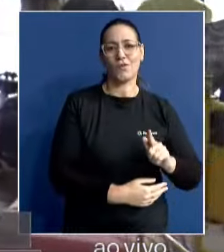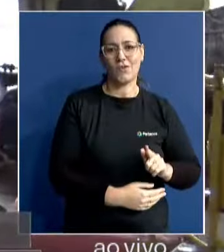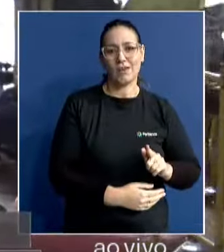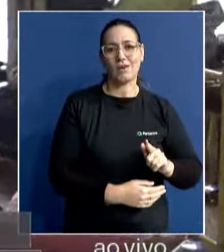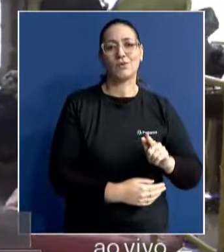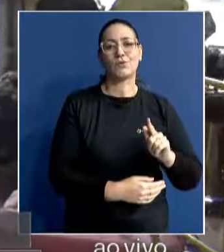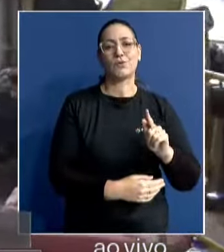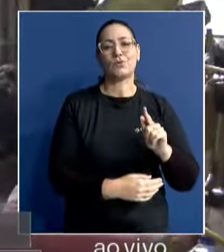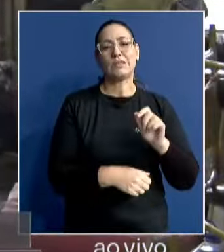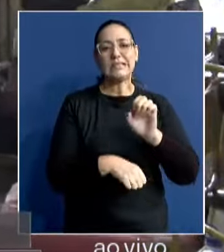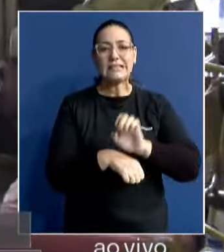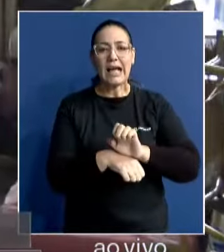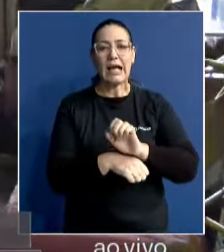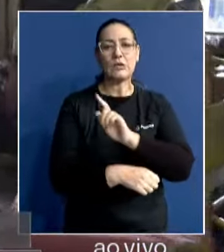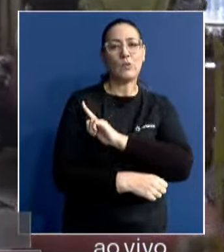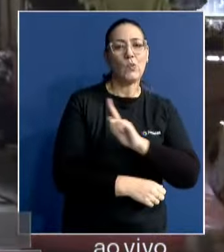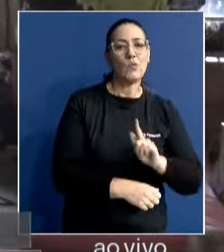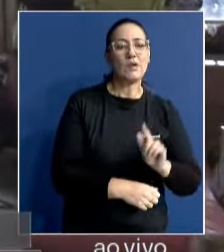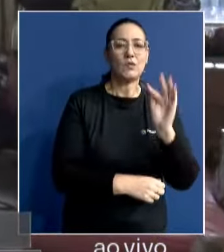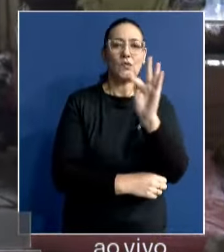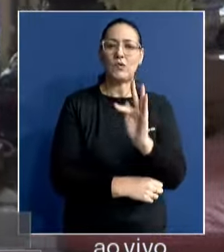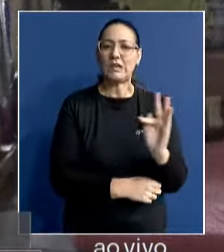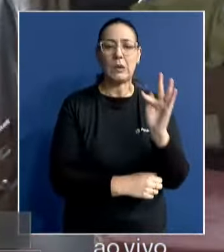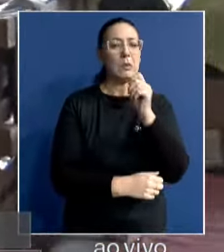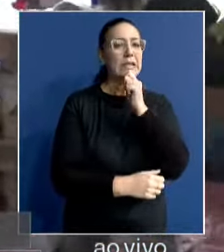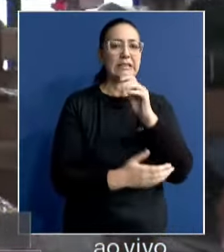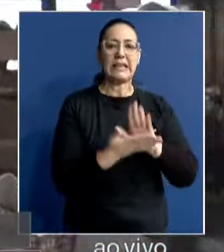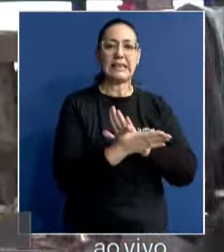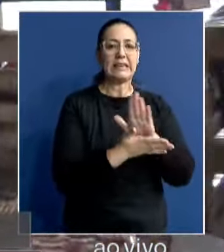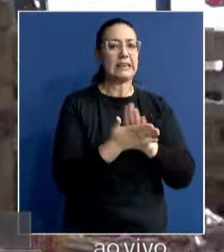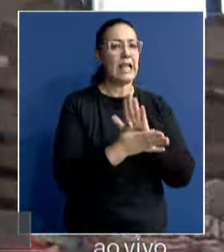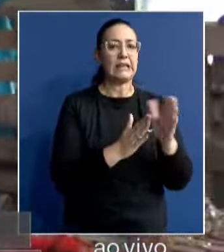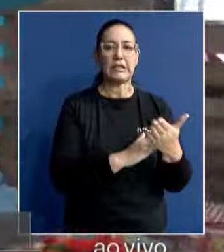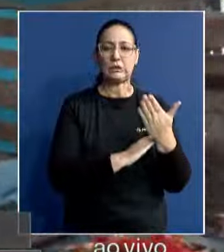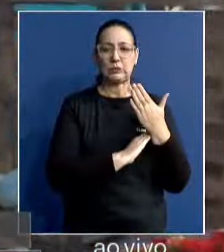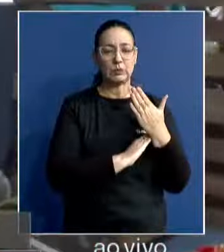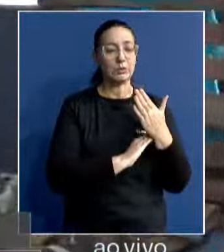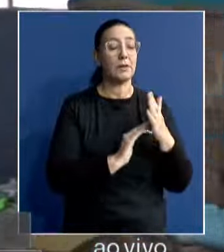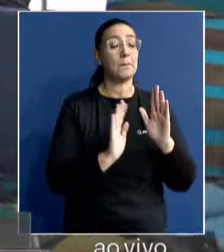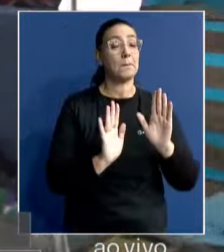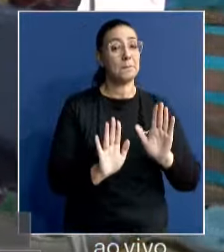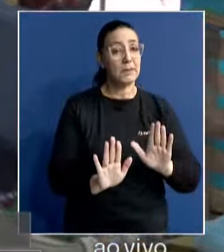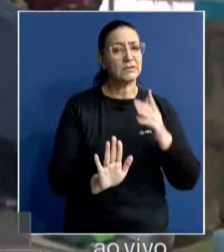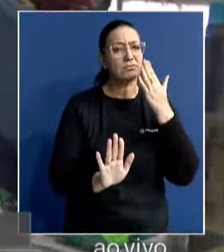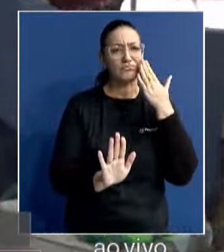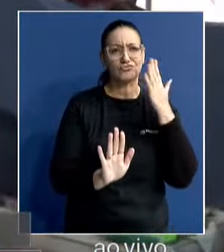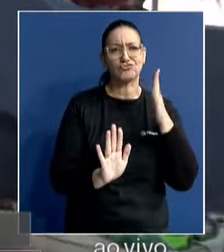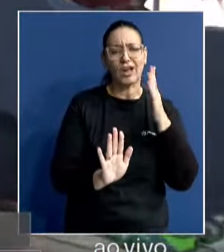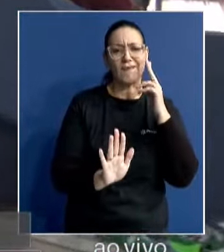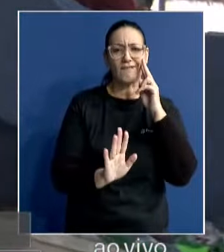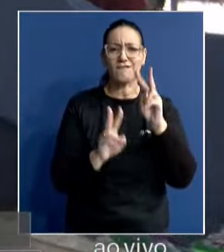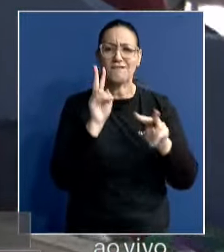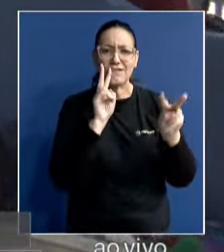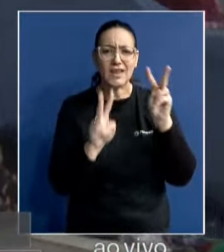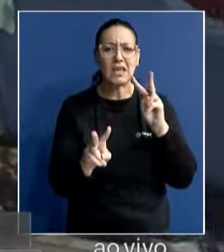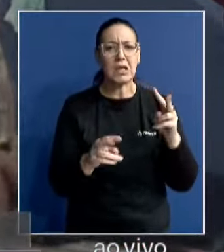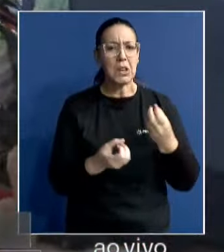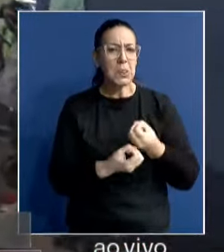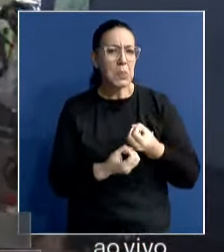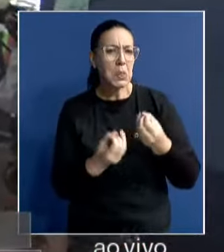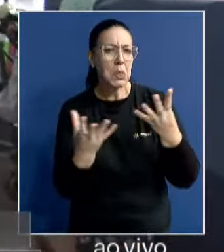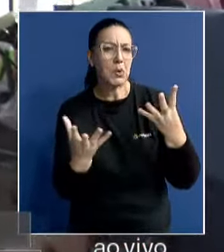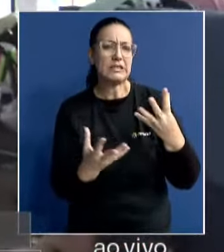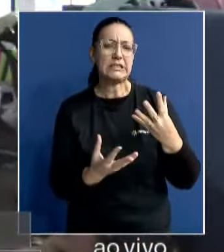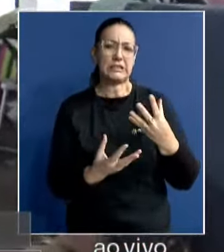governo federal. Quem chegou aqui, da mesma forma com que chegou, aqui está. Claro, a gente já vê bastante doação, né? Eles